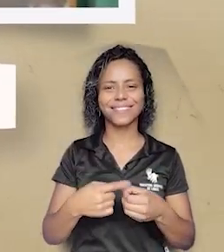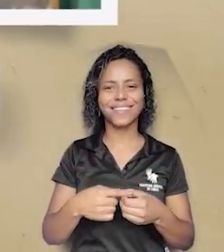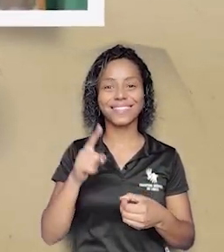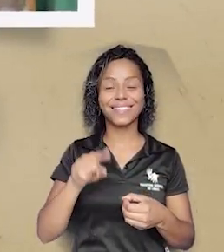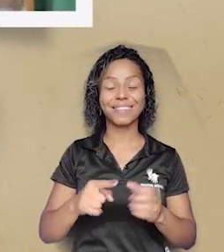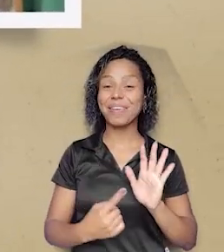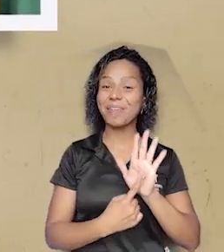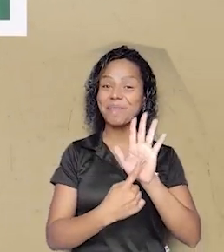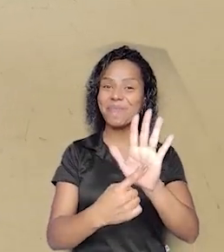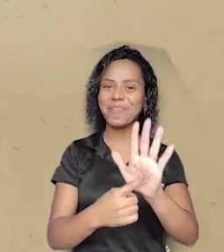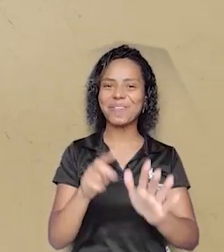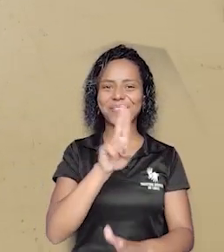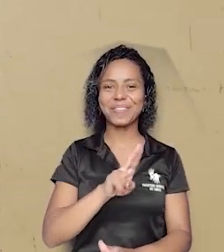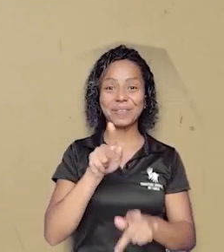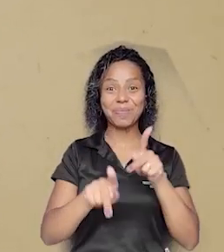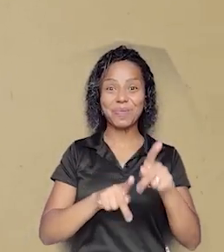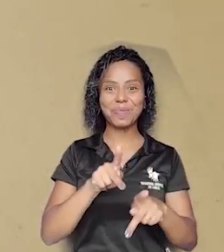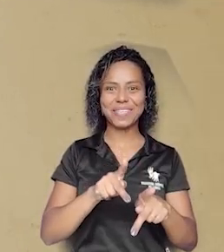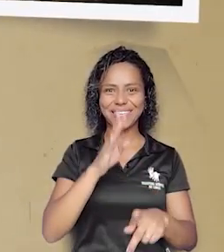qualidade.